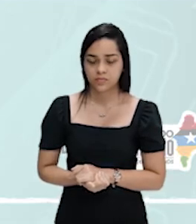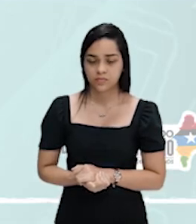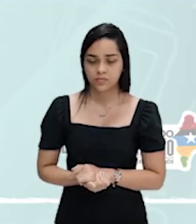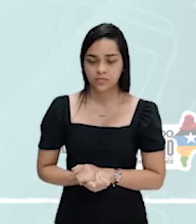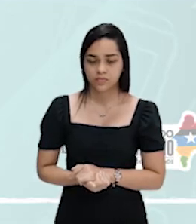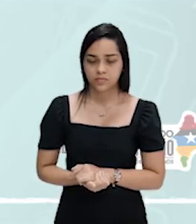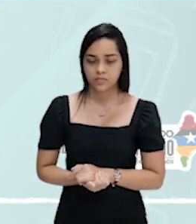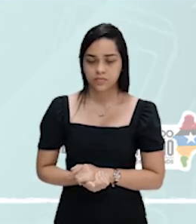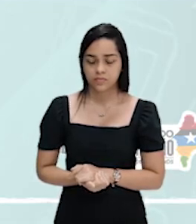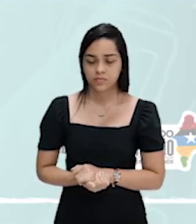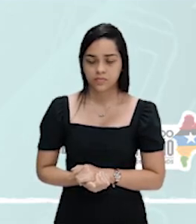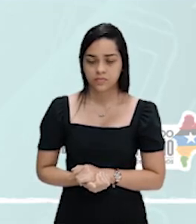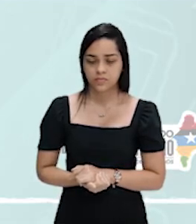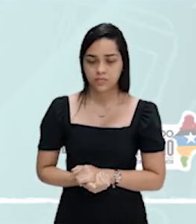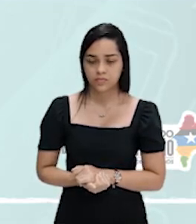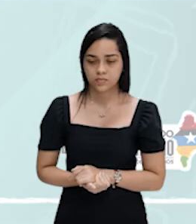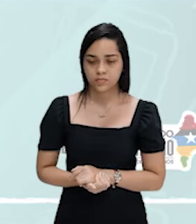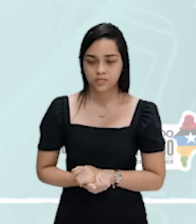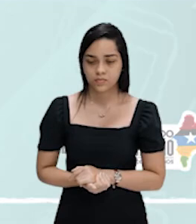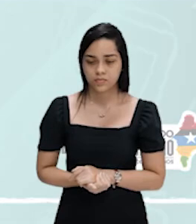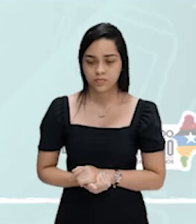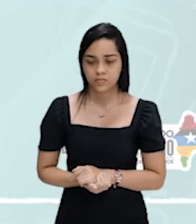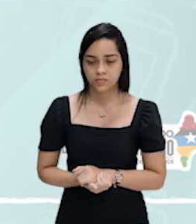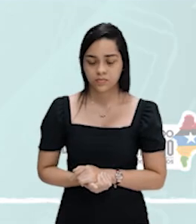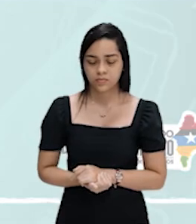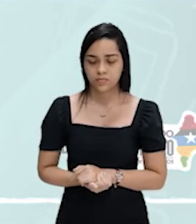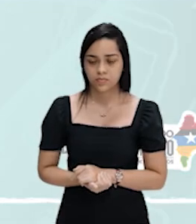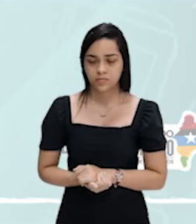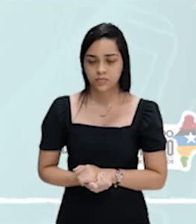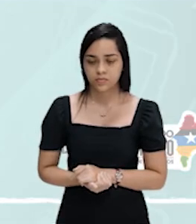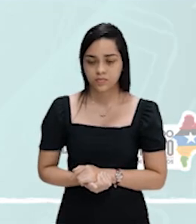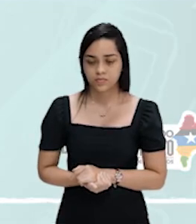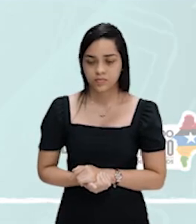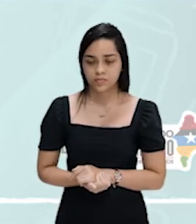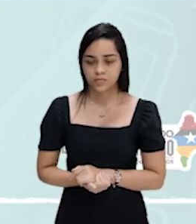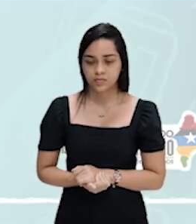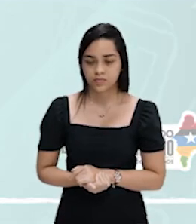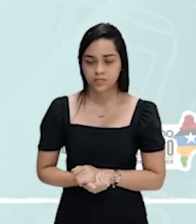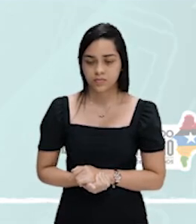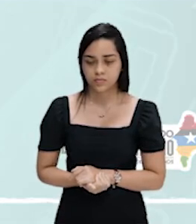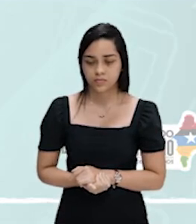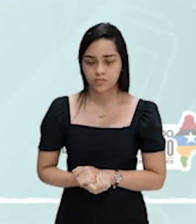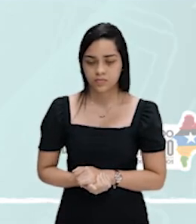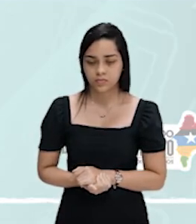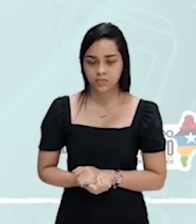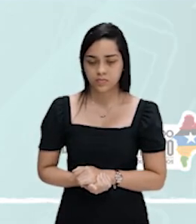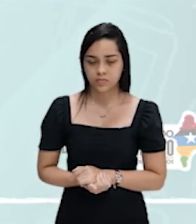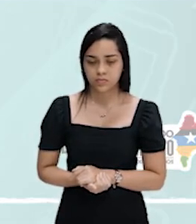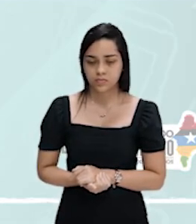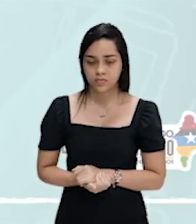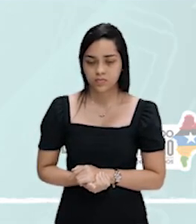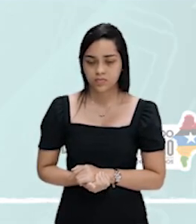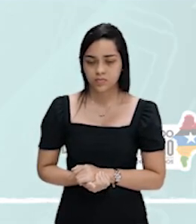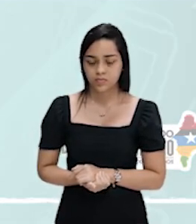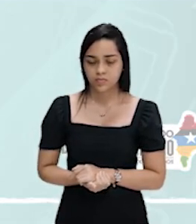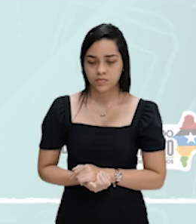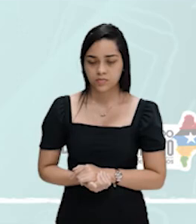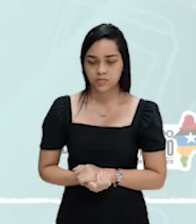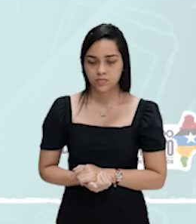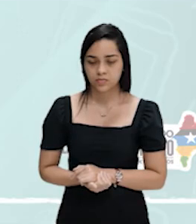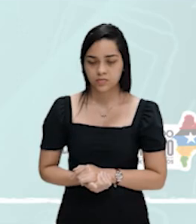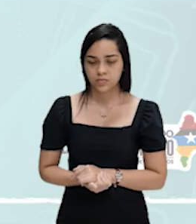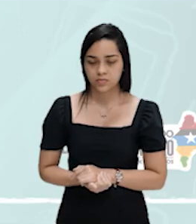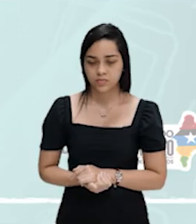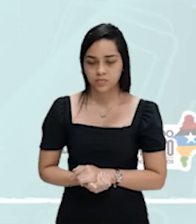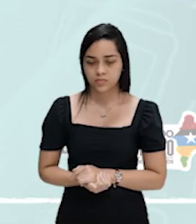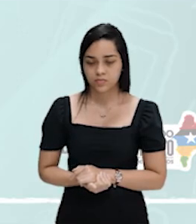da imigração um homem mexicano de 35 anos com nove de instrução pode ganhar 132%